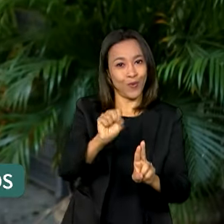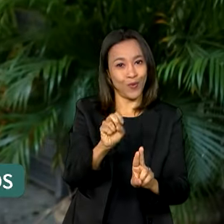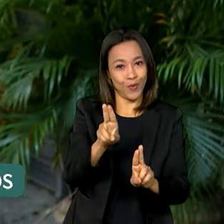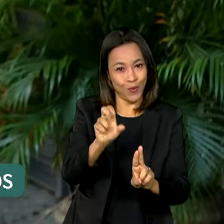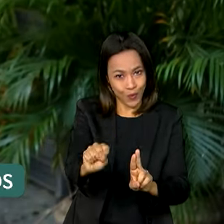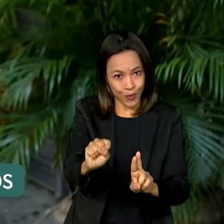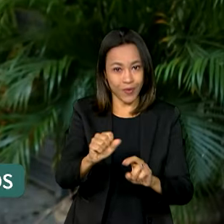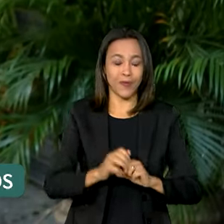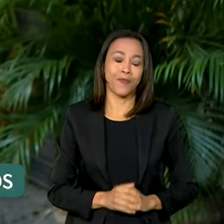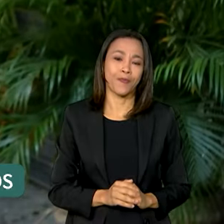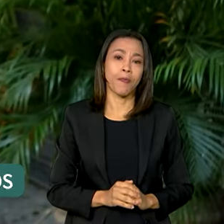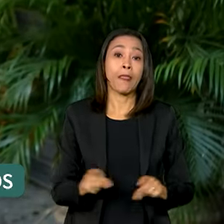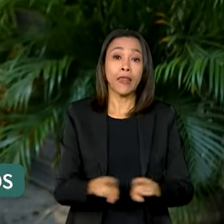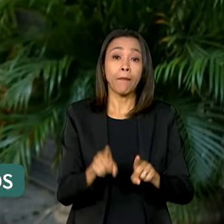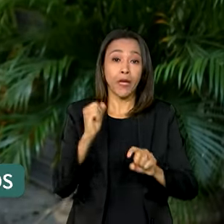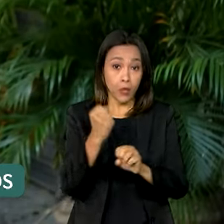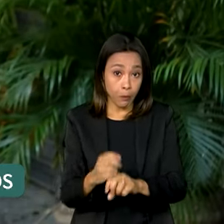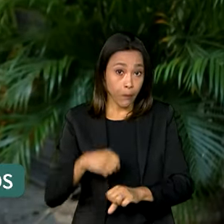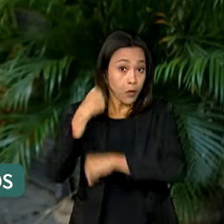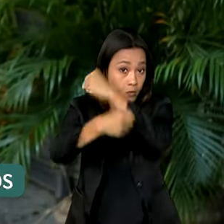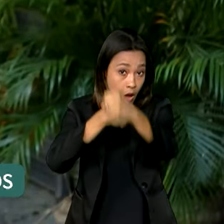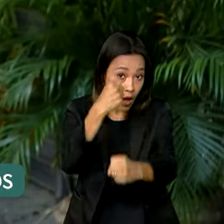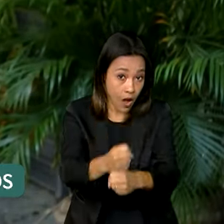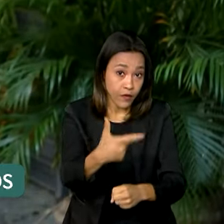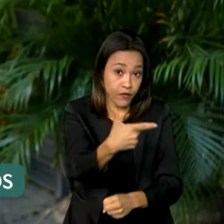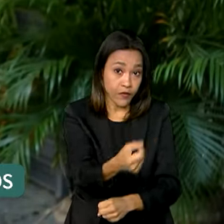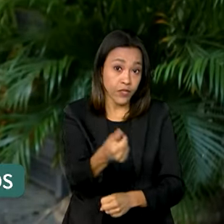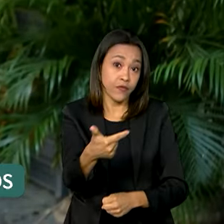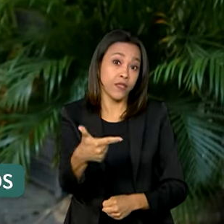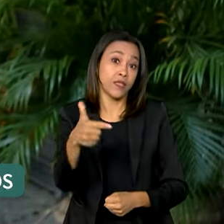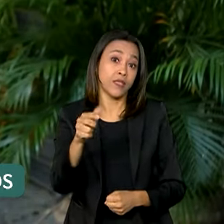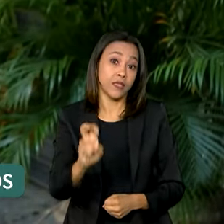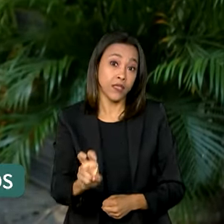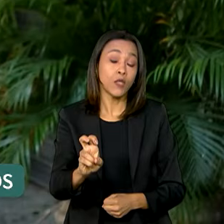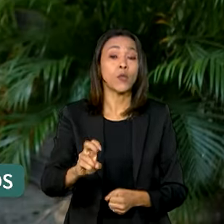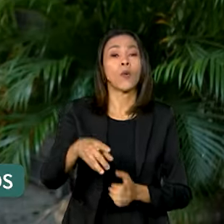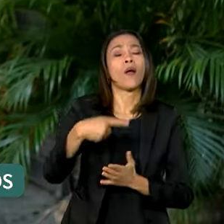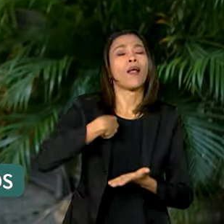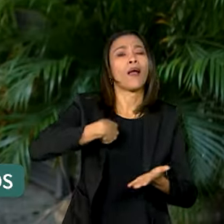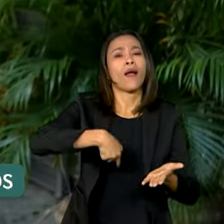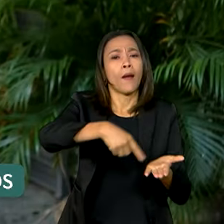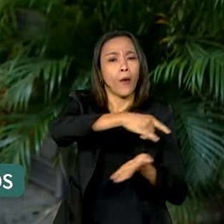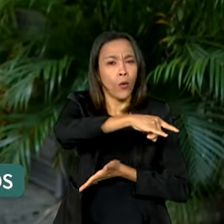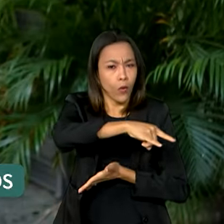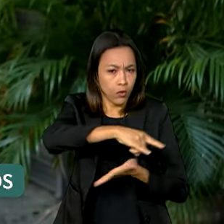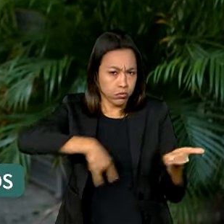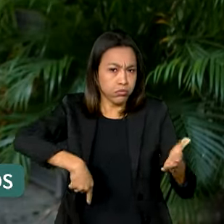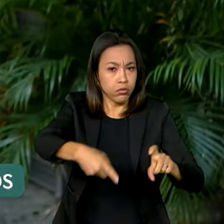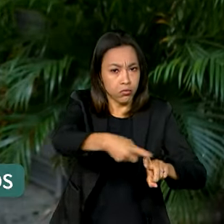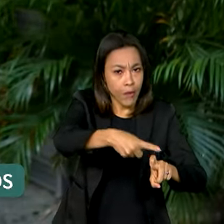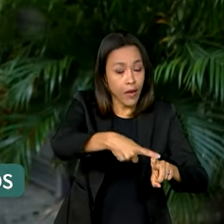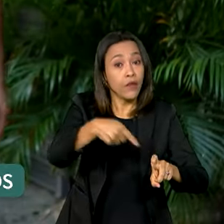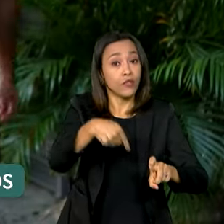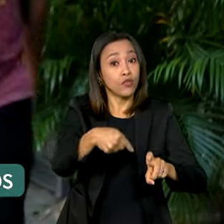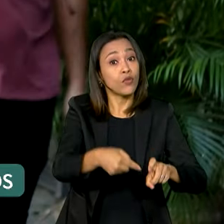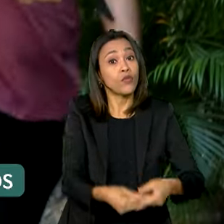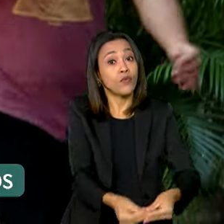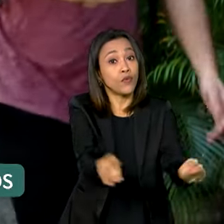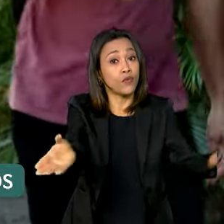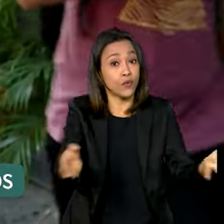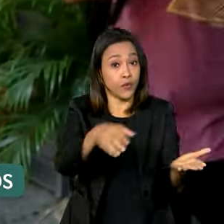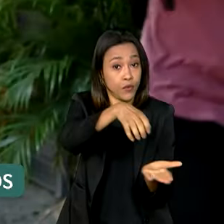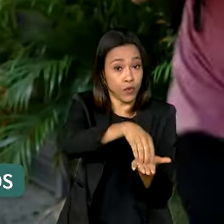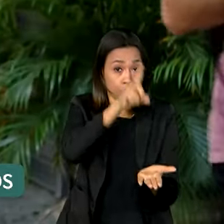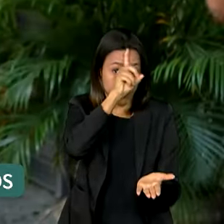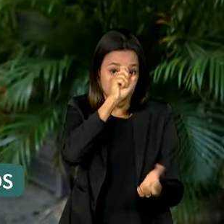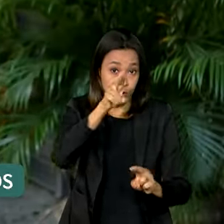é de que no ano que vem, 2025, os atestados médicos emitidos pelo SUS estejam acessíveis pelas